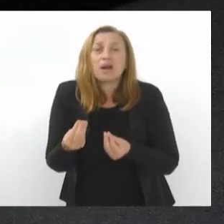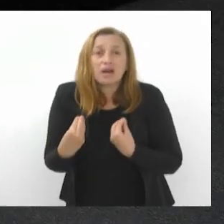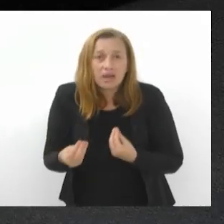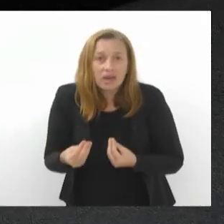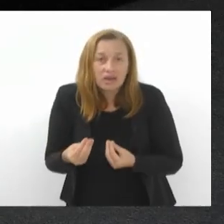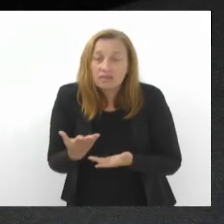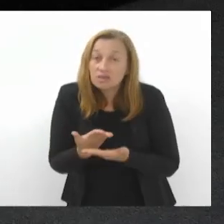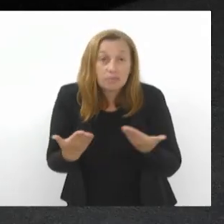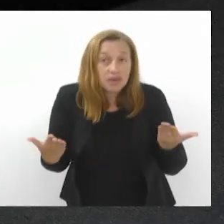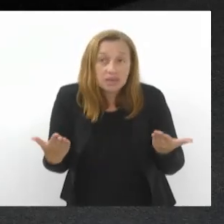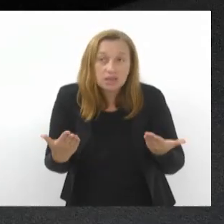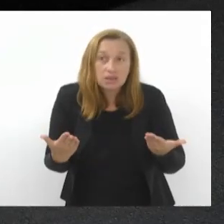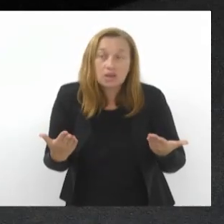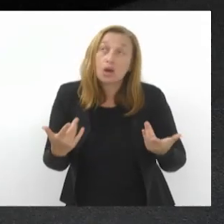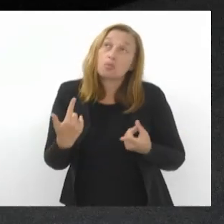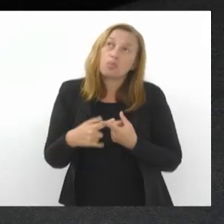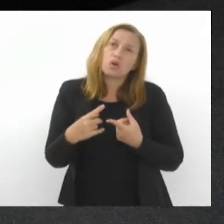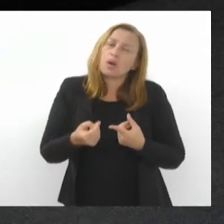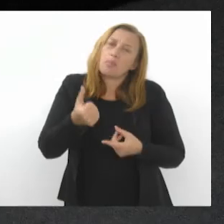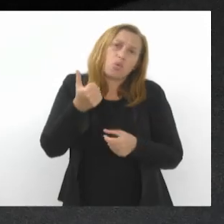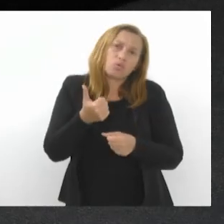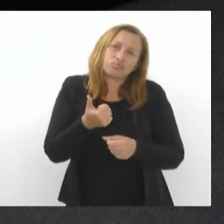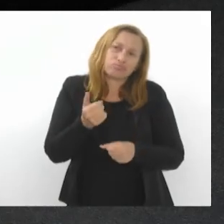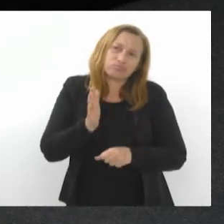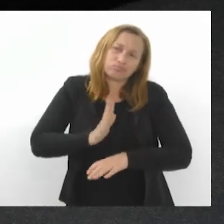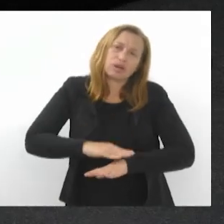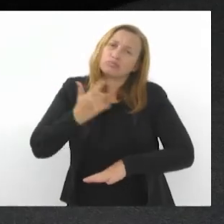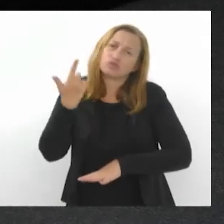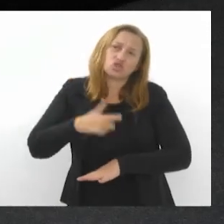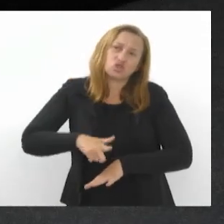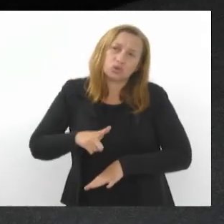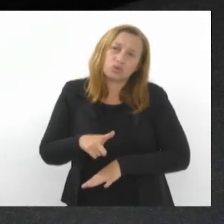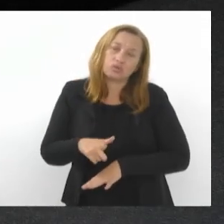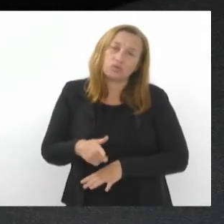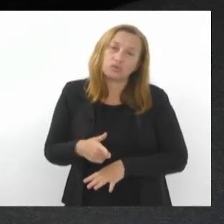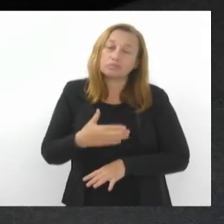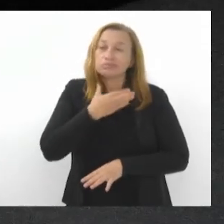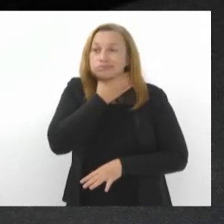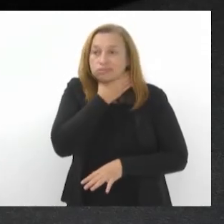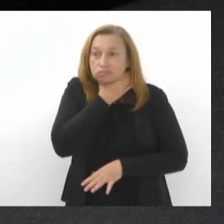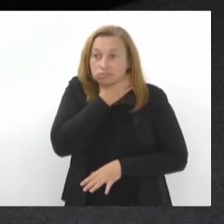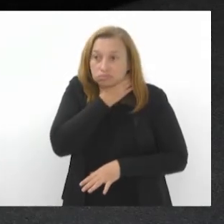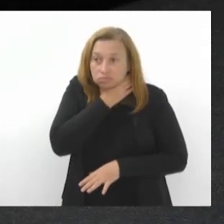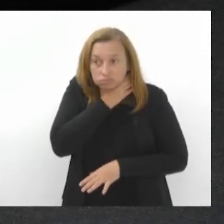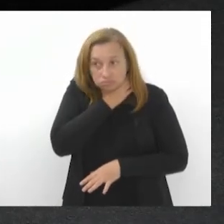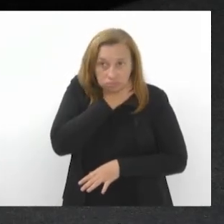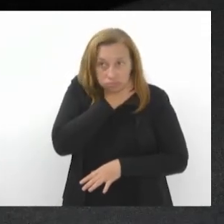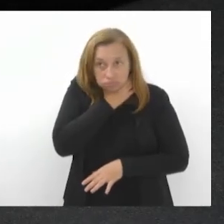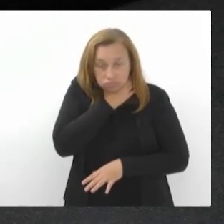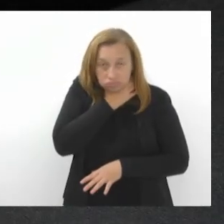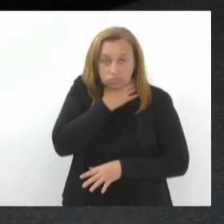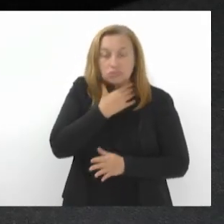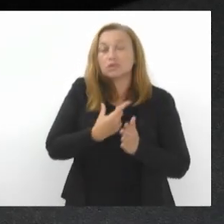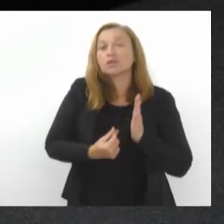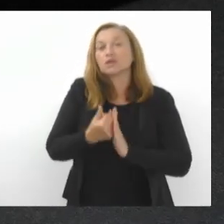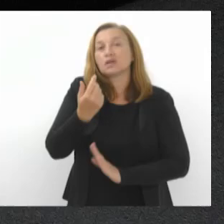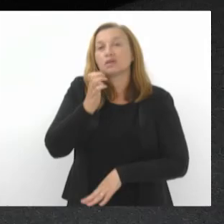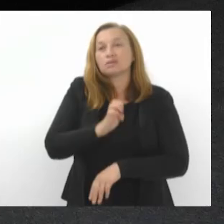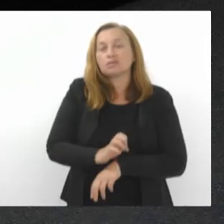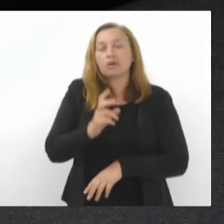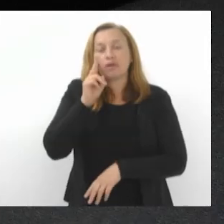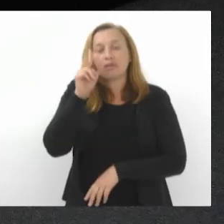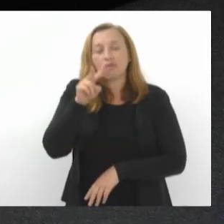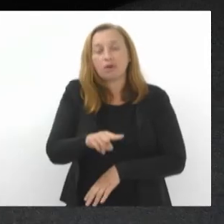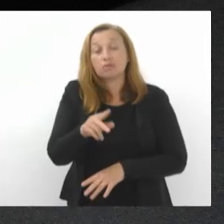vamos estar daqui a muito pouco tempo, novamente numa grave crise financeira no Estado,